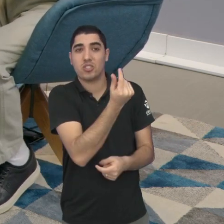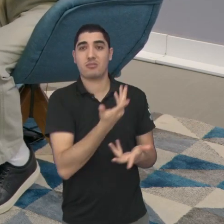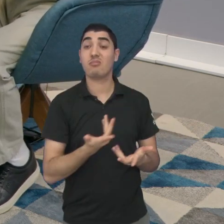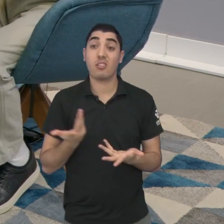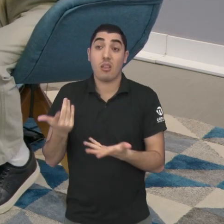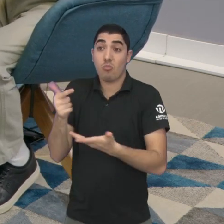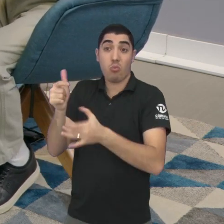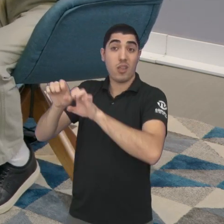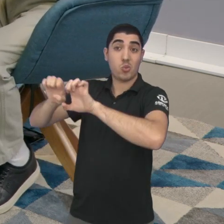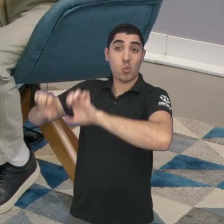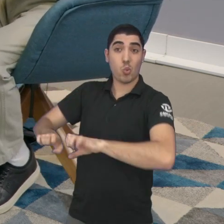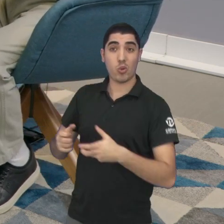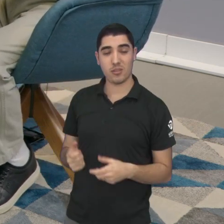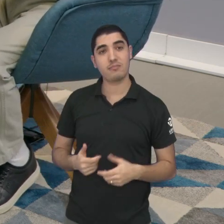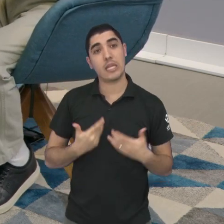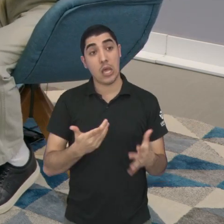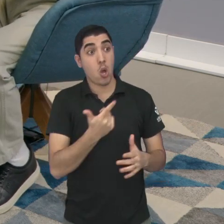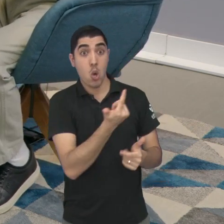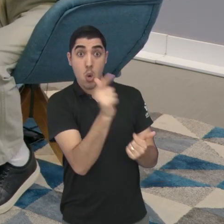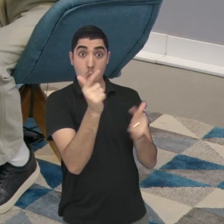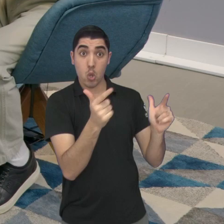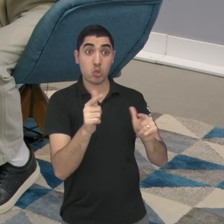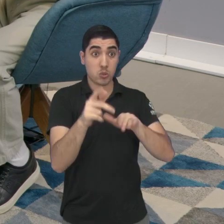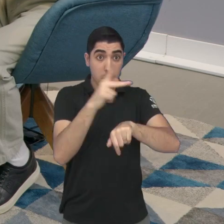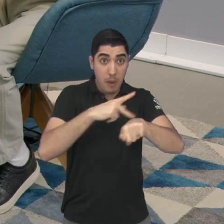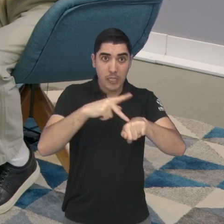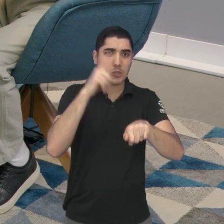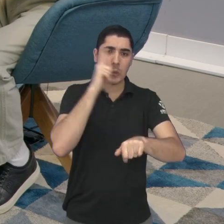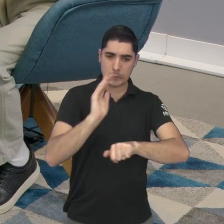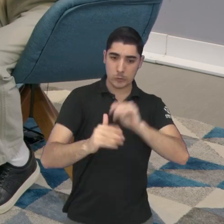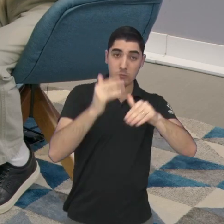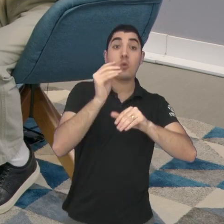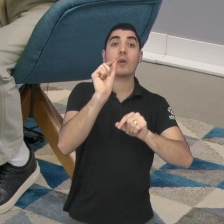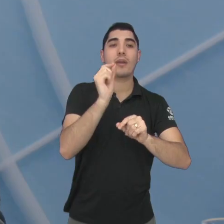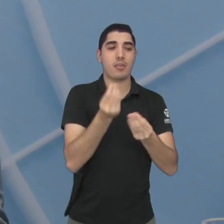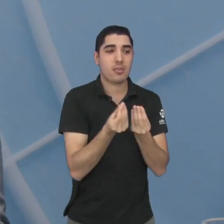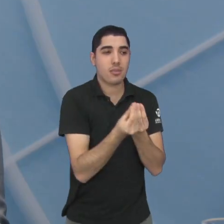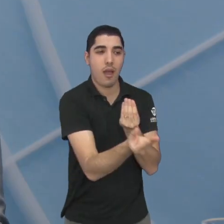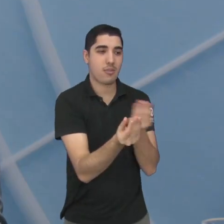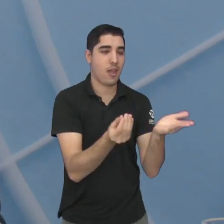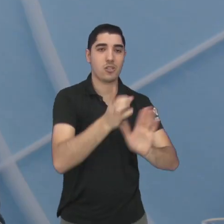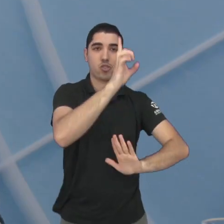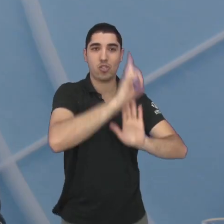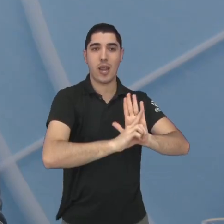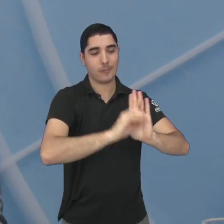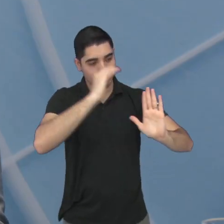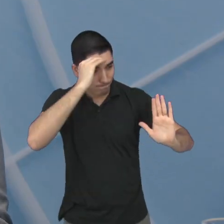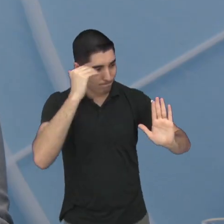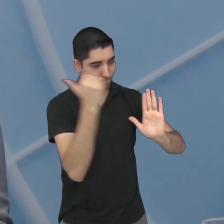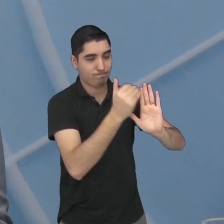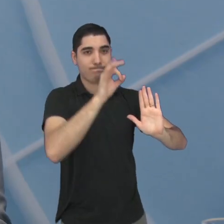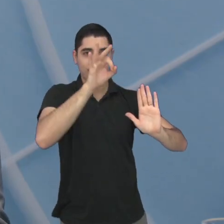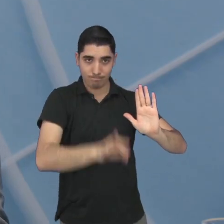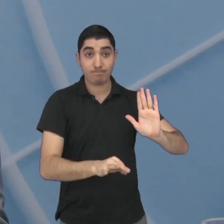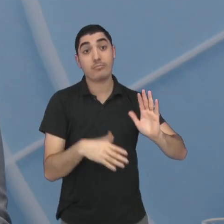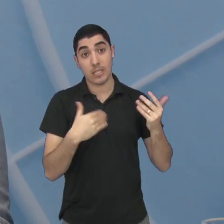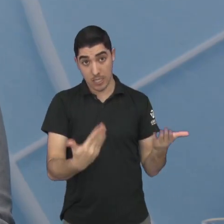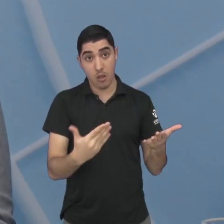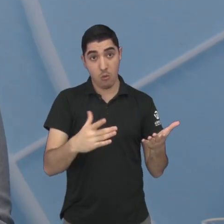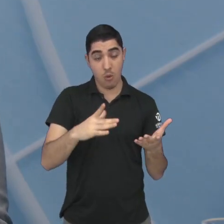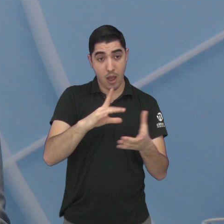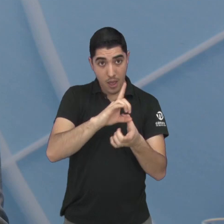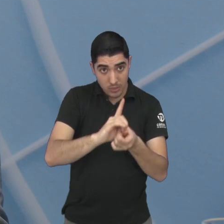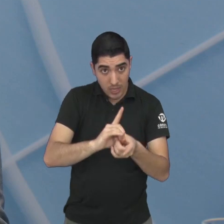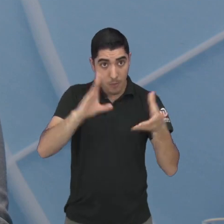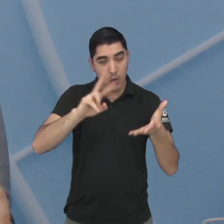Exato. Tá certo? Todos os países que se desenvolveram fizeram isso garantindo direitos. Né? Eu acho que é essa a lógica, né? Para a gente reforçar a democracia, a gente reforça